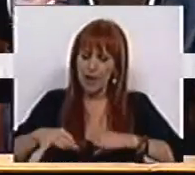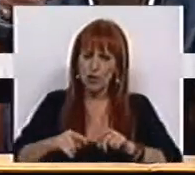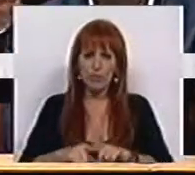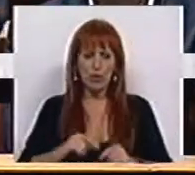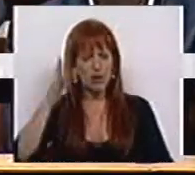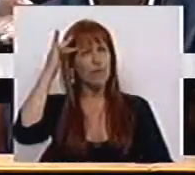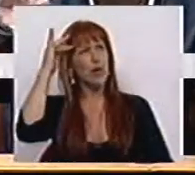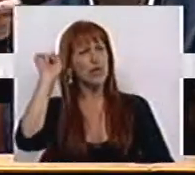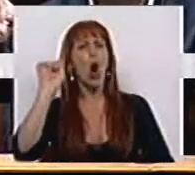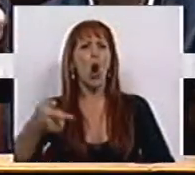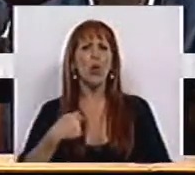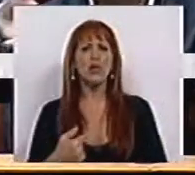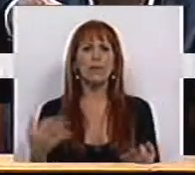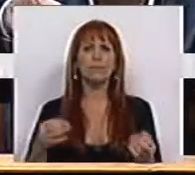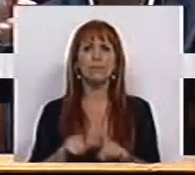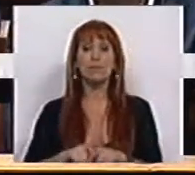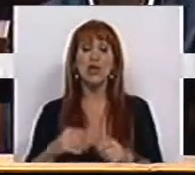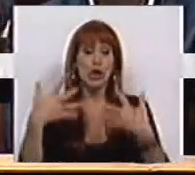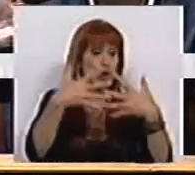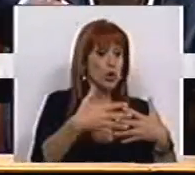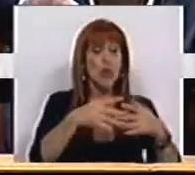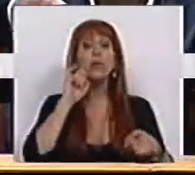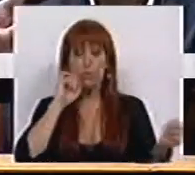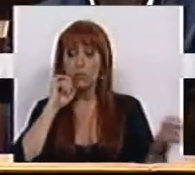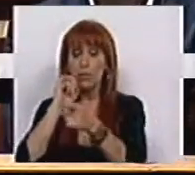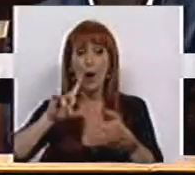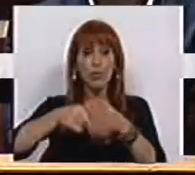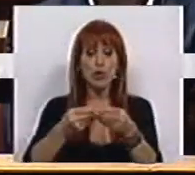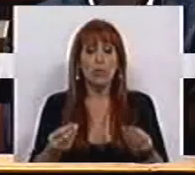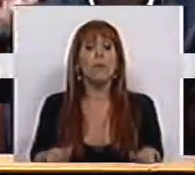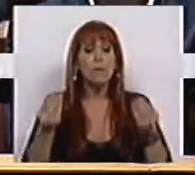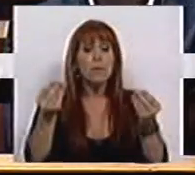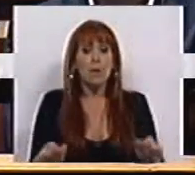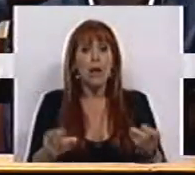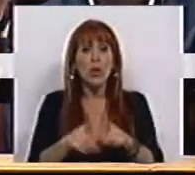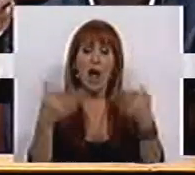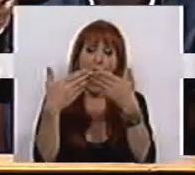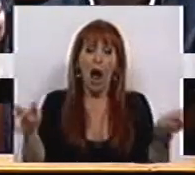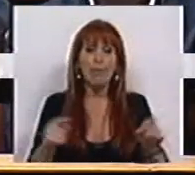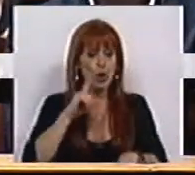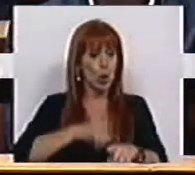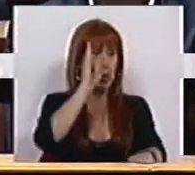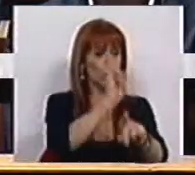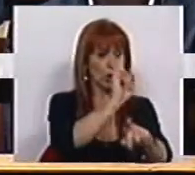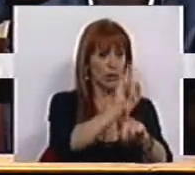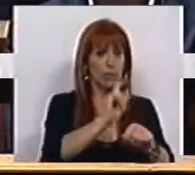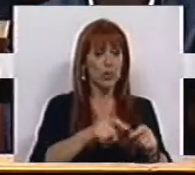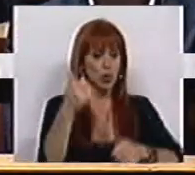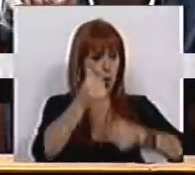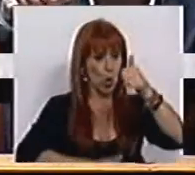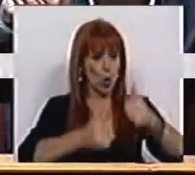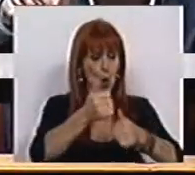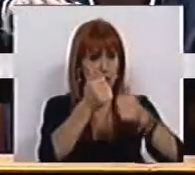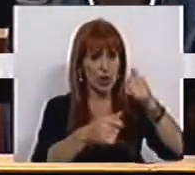adotou uma filosofia que foi preconizada pelos sindicatos, traz aqui um projeto de resolução, que é a abertura em simultâneo com o